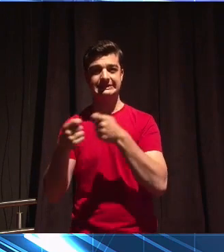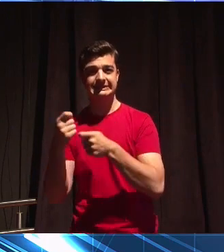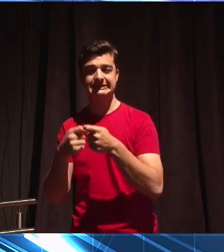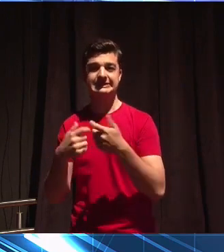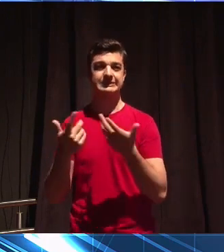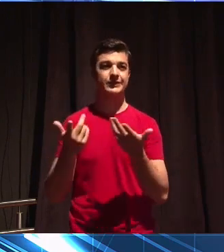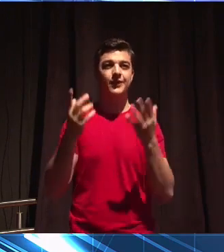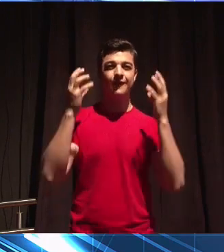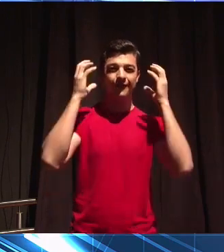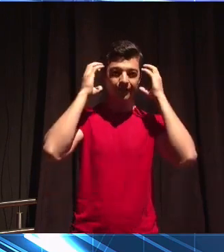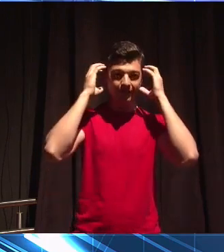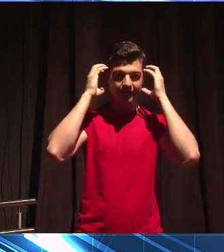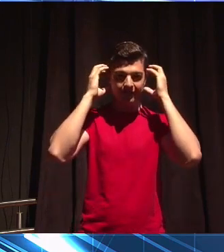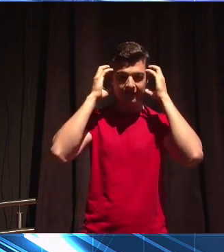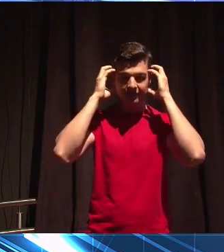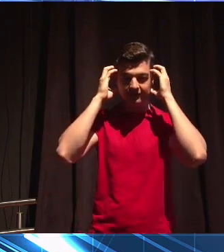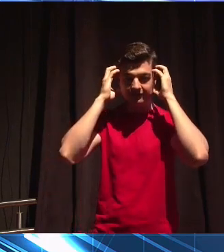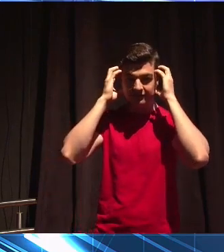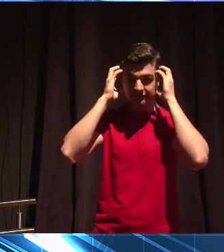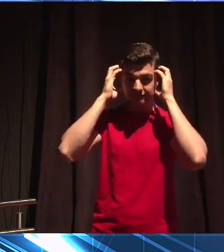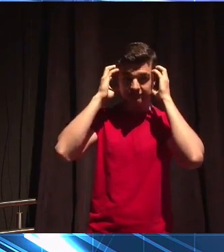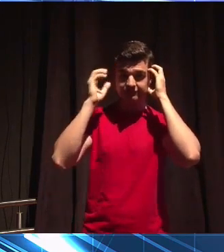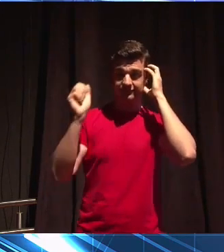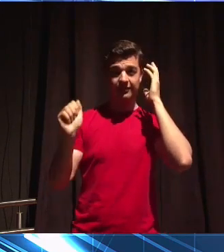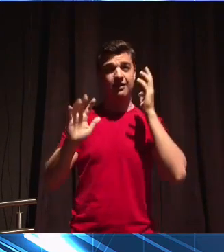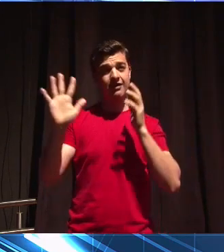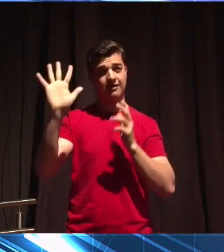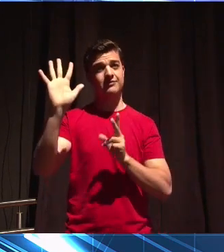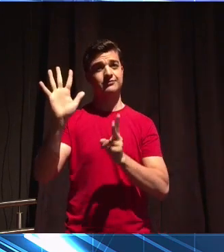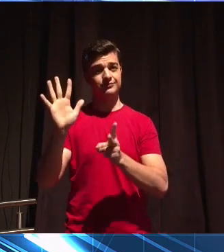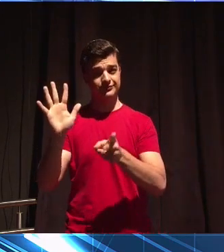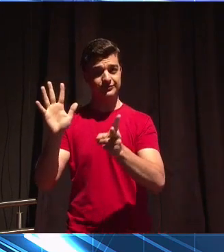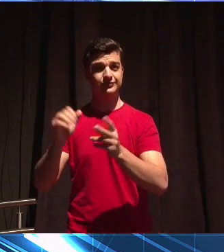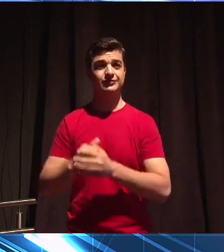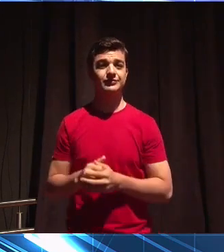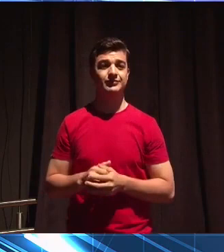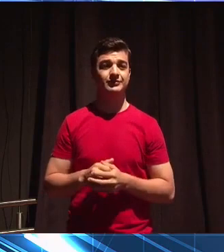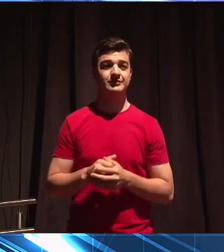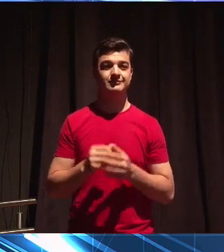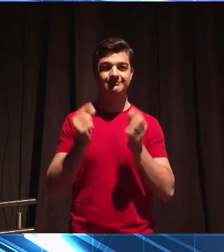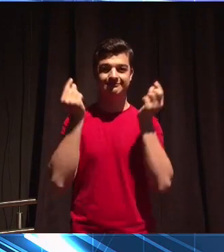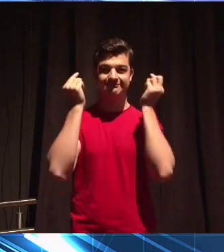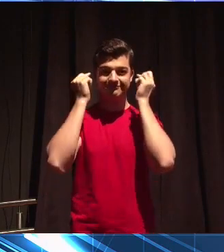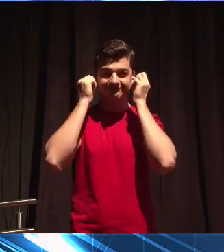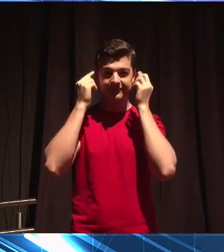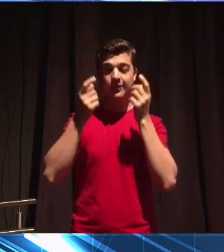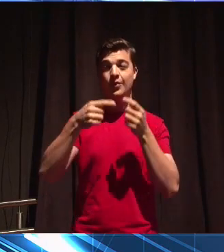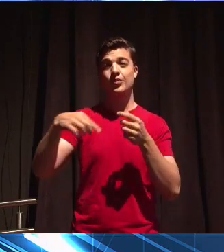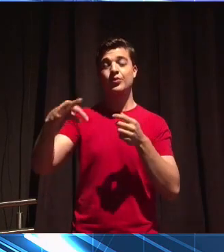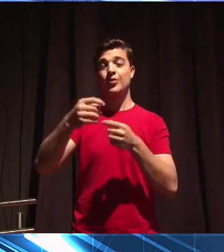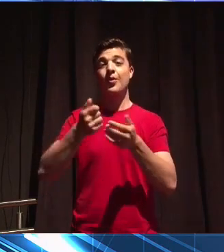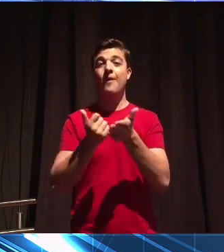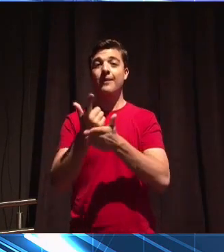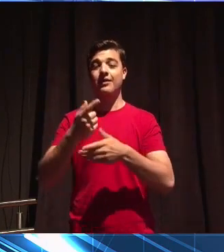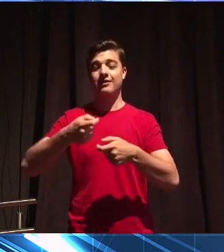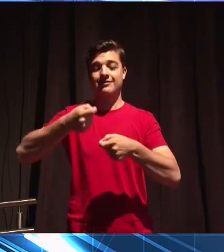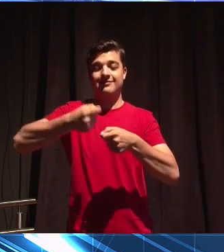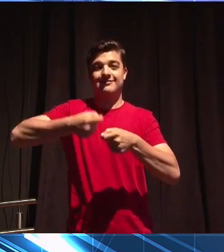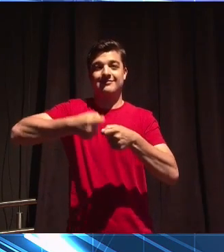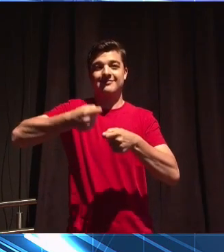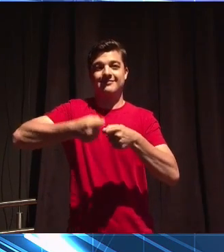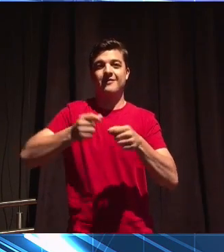ouvido que faz toda aquela função continua caro, e não é todo mundo que vai comprar um Arduino e tem a capacidade de construir em casa o seu